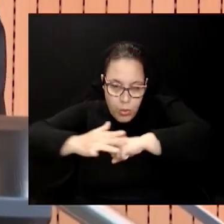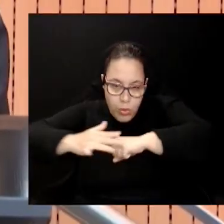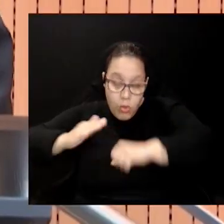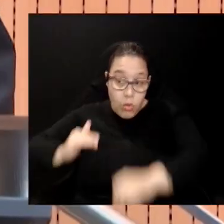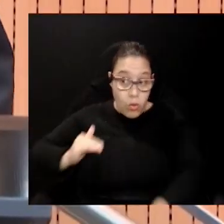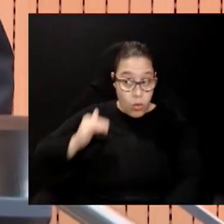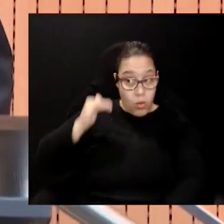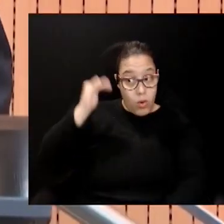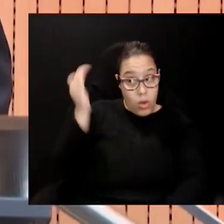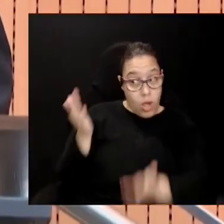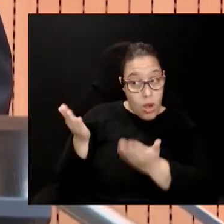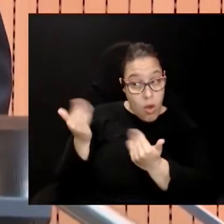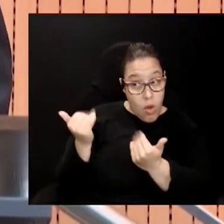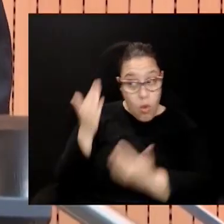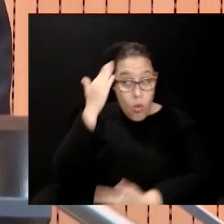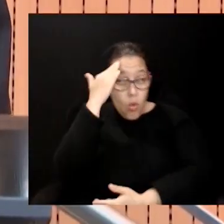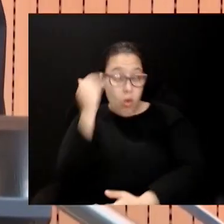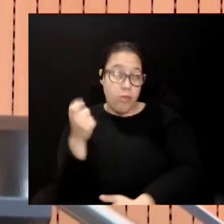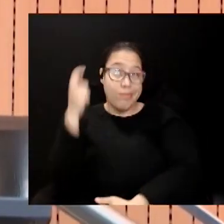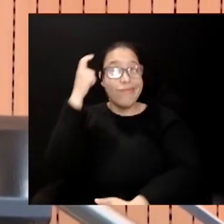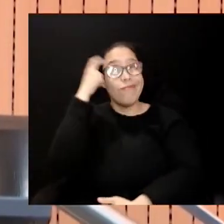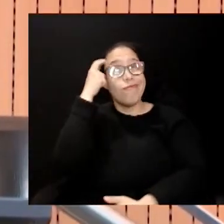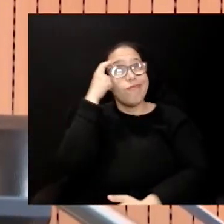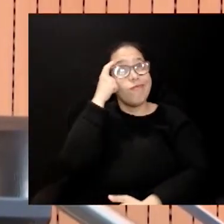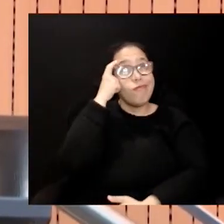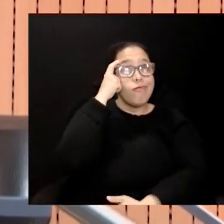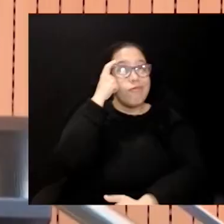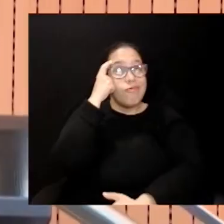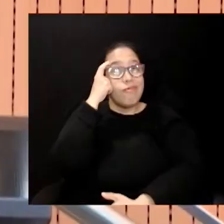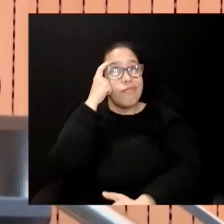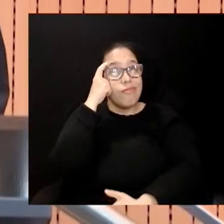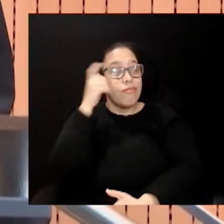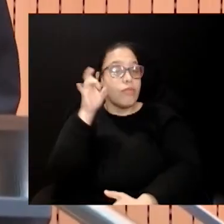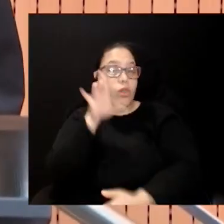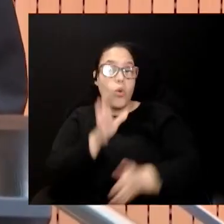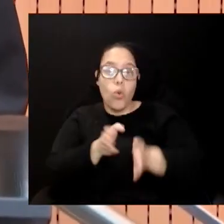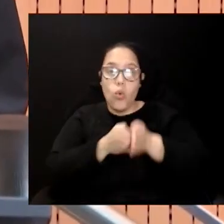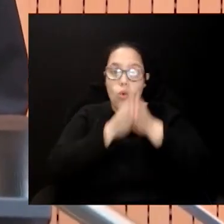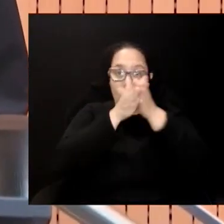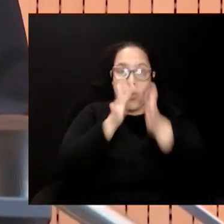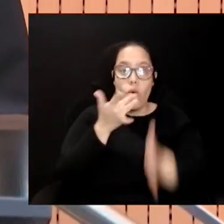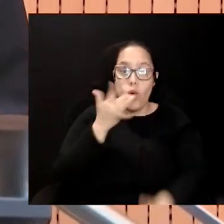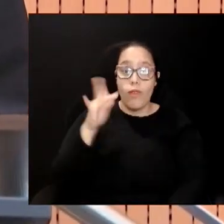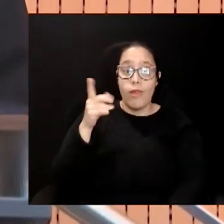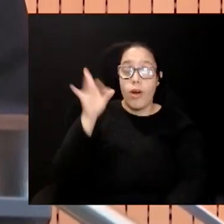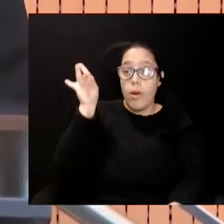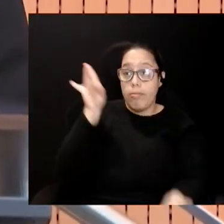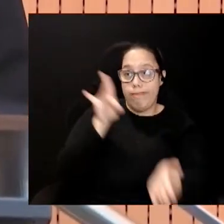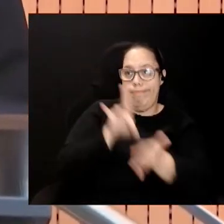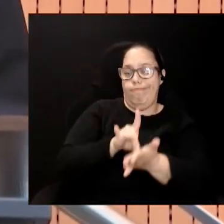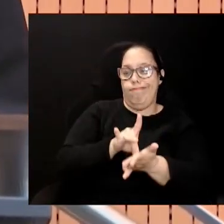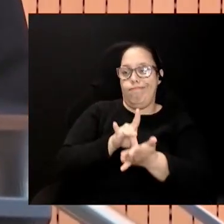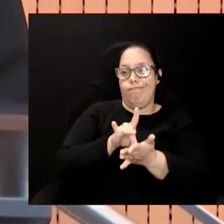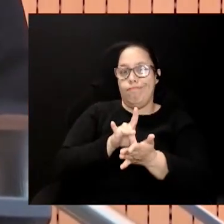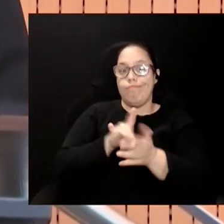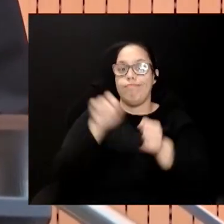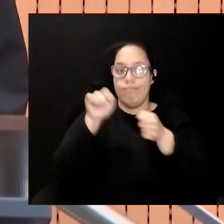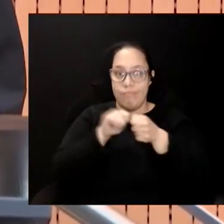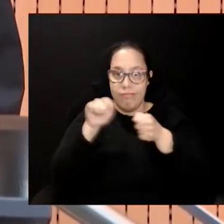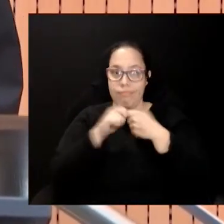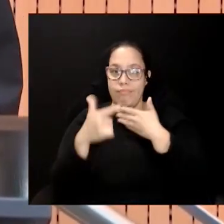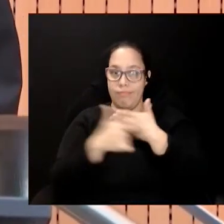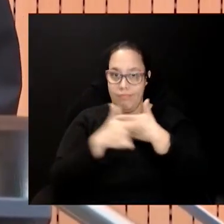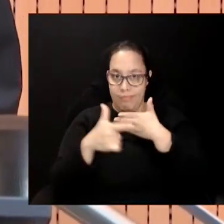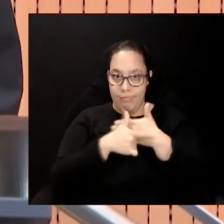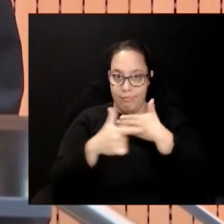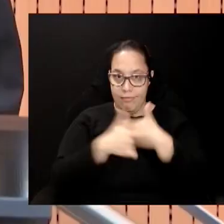sei, pensando neles, que não são barcos de ouro os meus ideais. São feitos de papel, são como